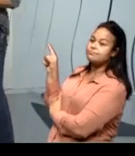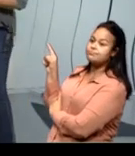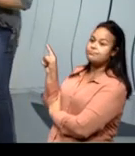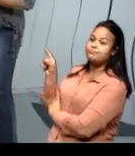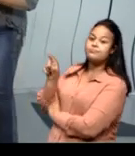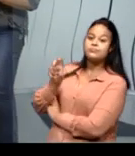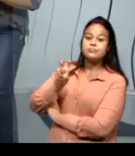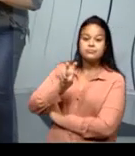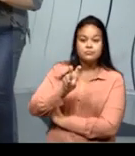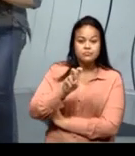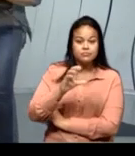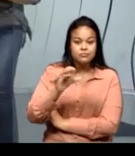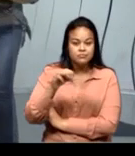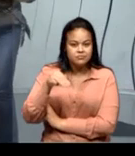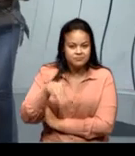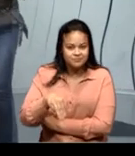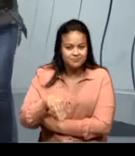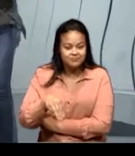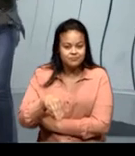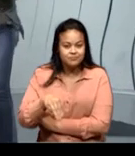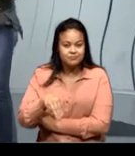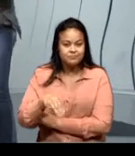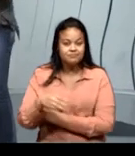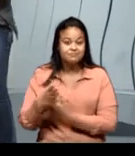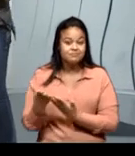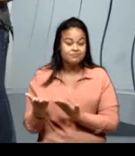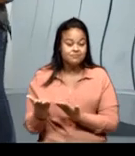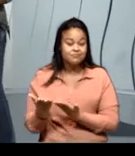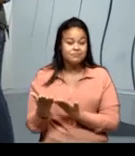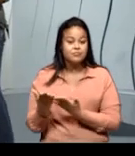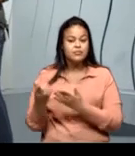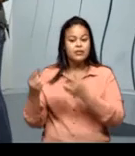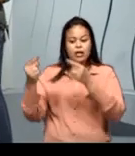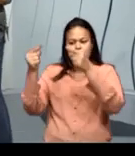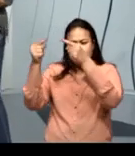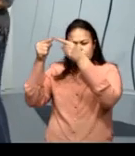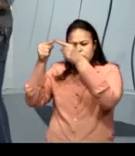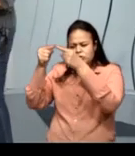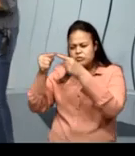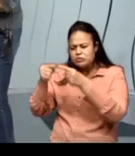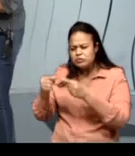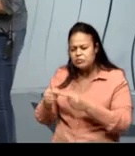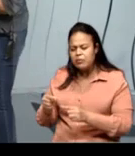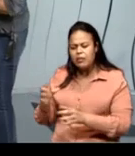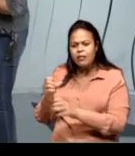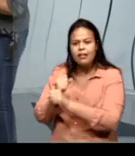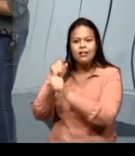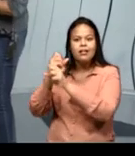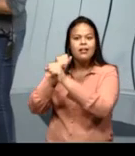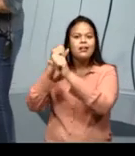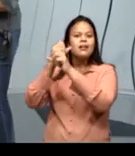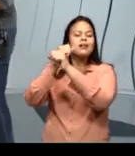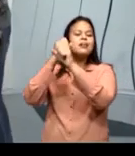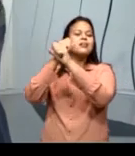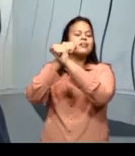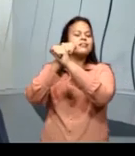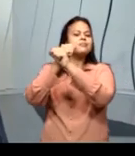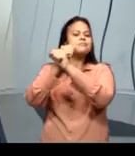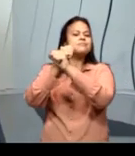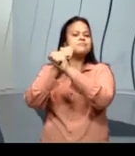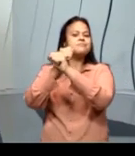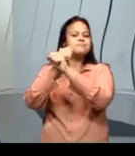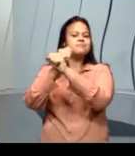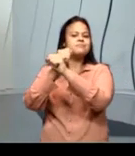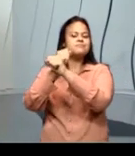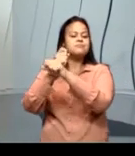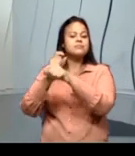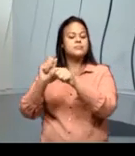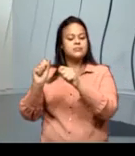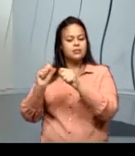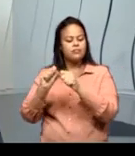centímetros. Bom, esse é o tipo de cálculo que nós fazemos constantemente